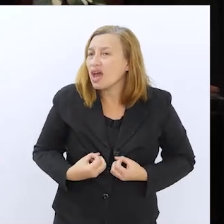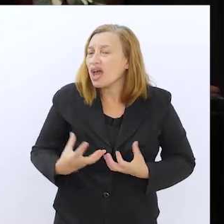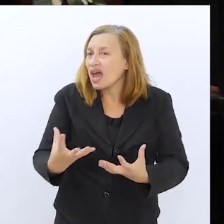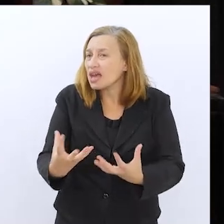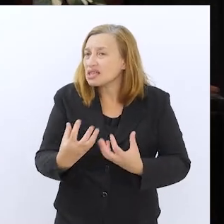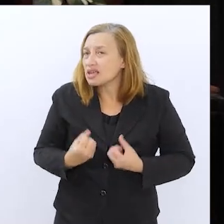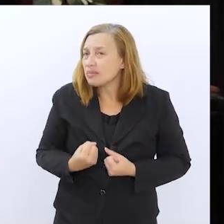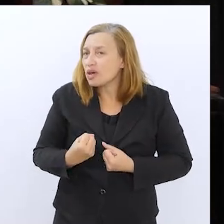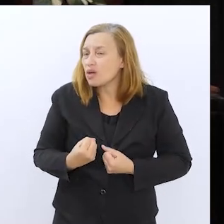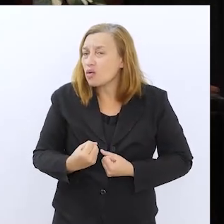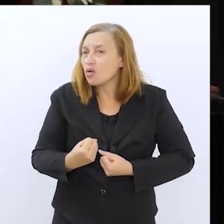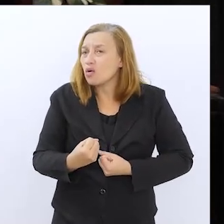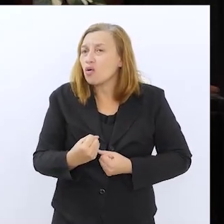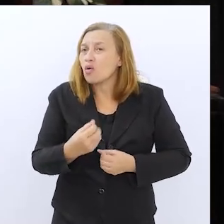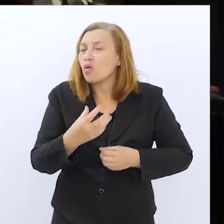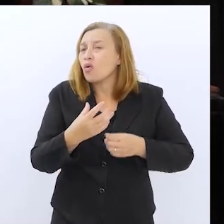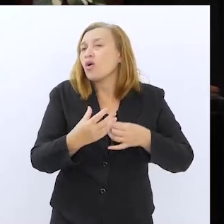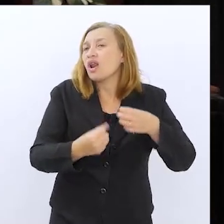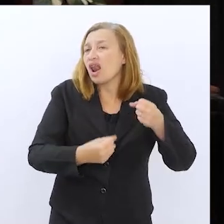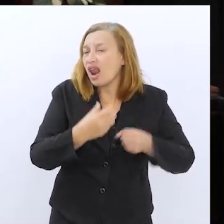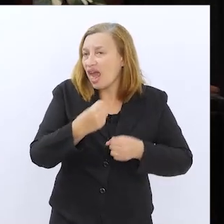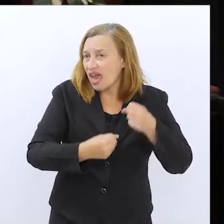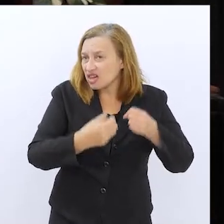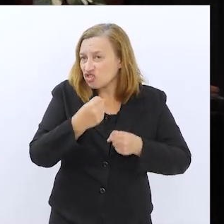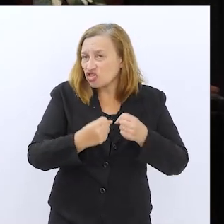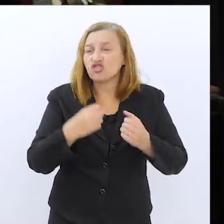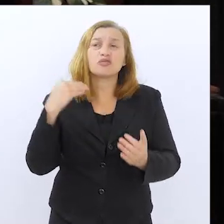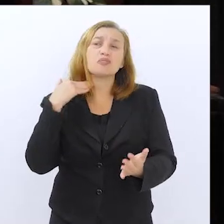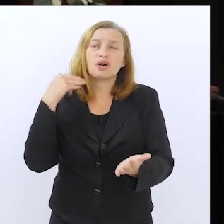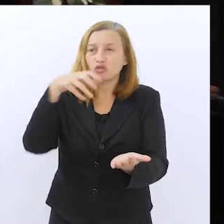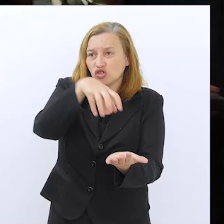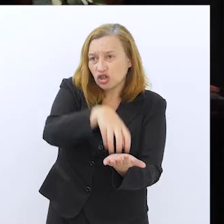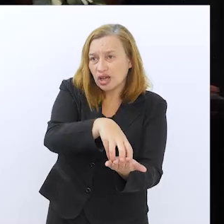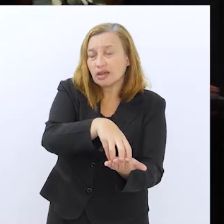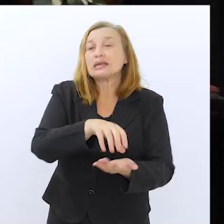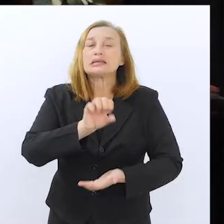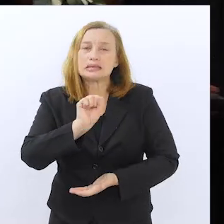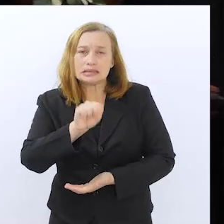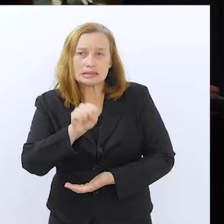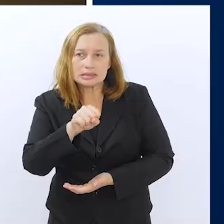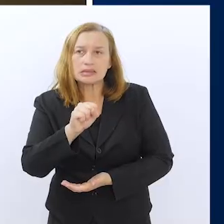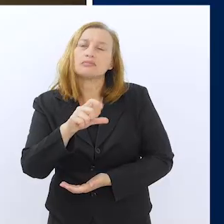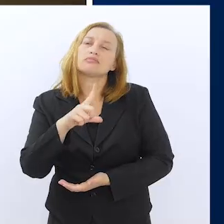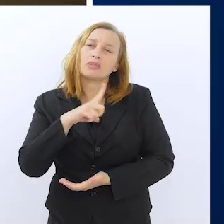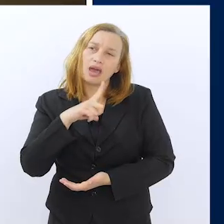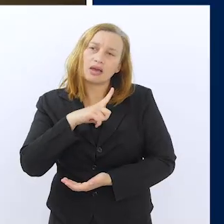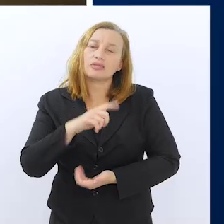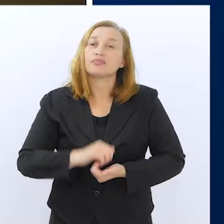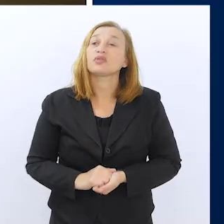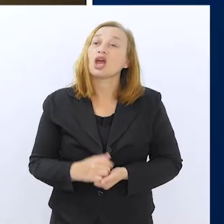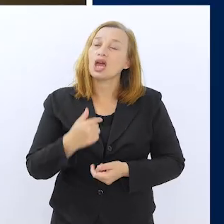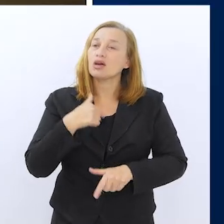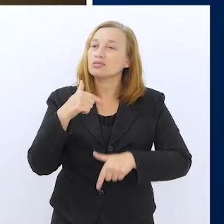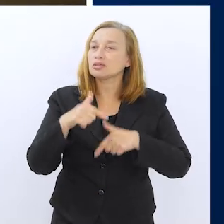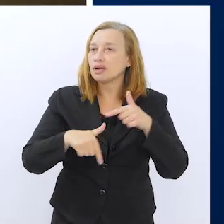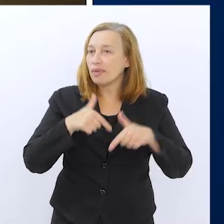salvado porque recebeu um leite de um banco de leite? Sim, tem casos,